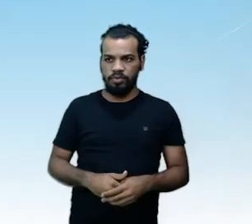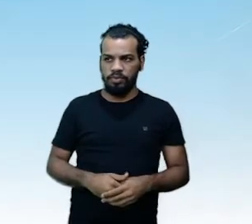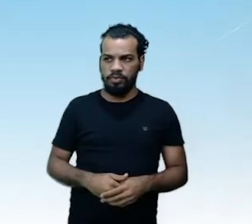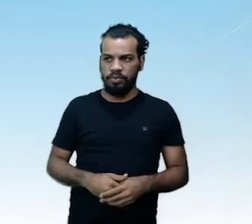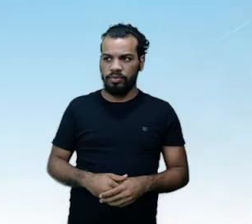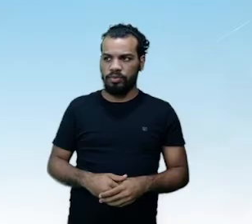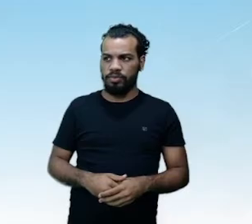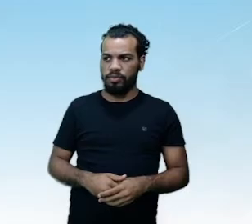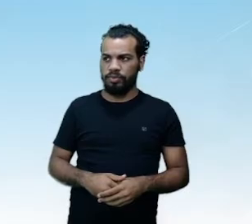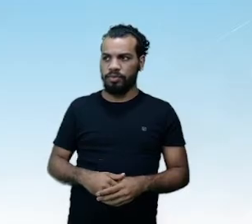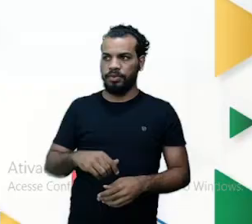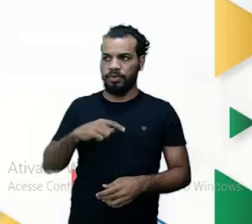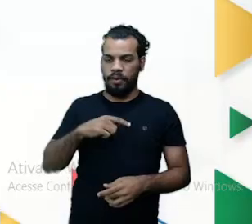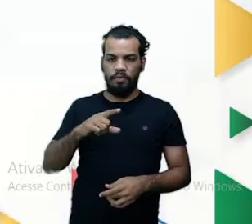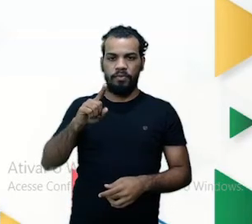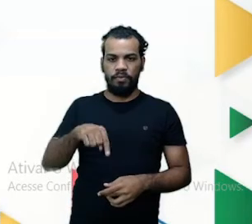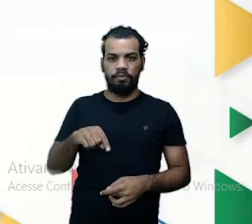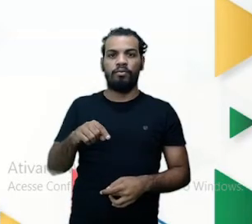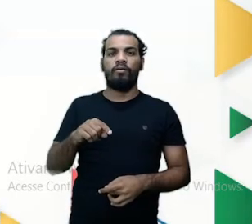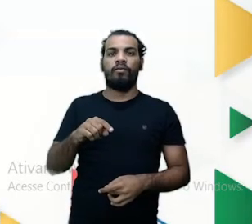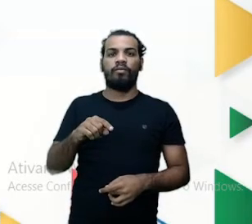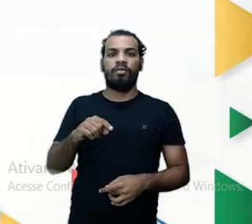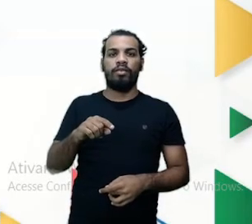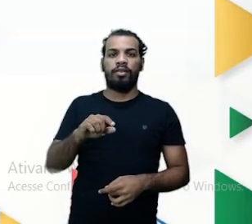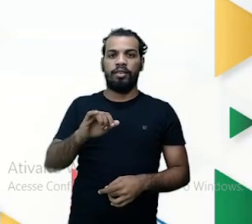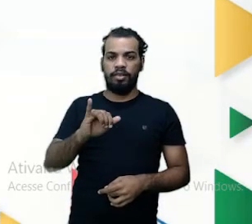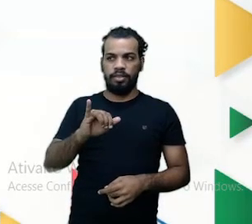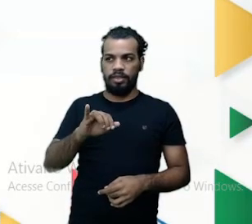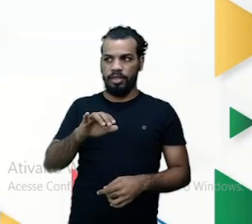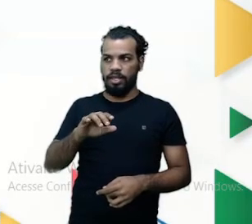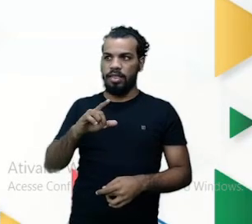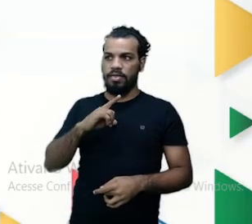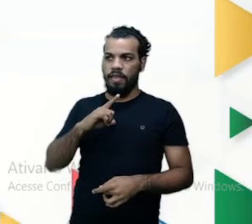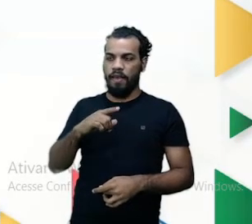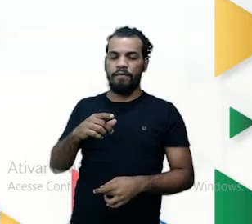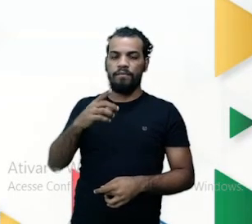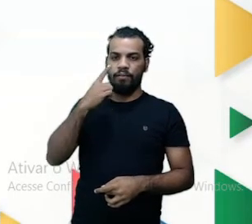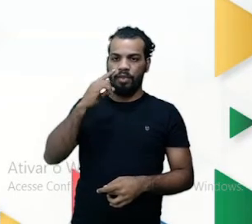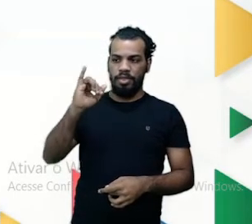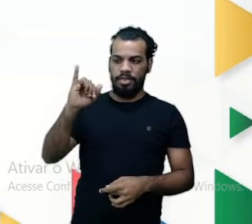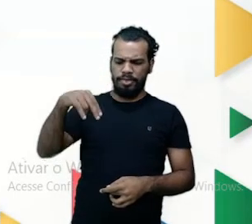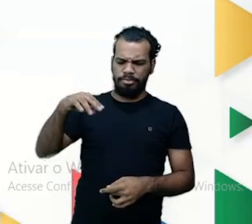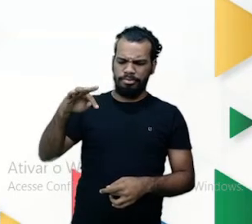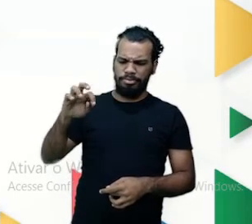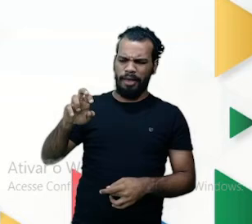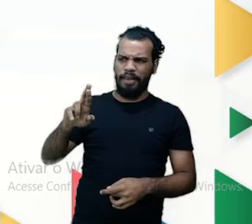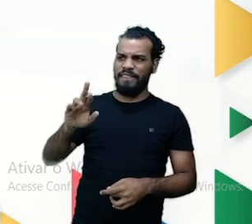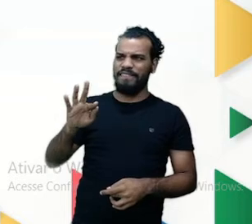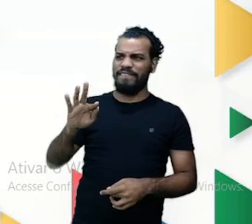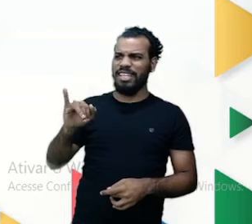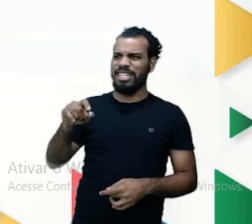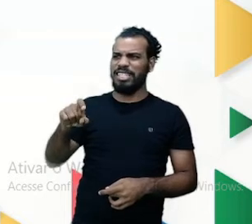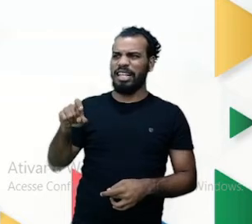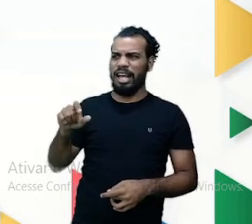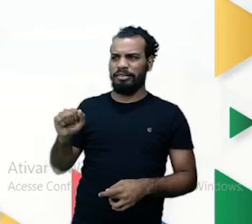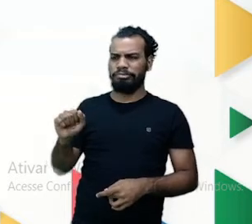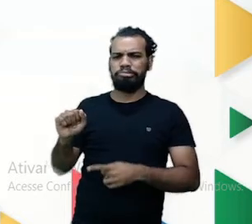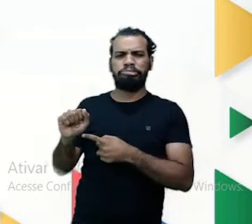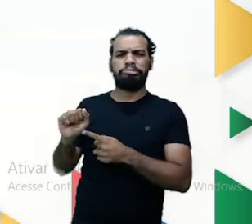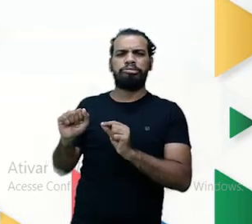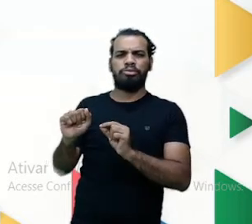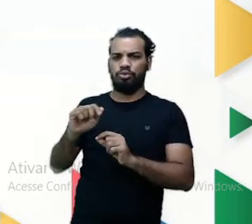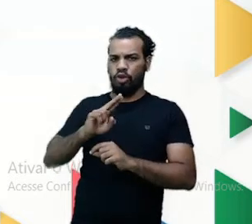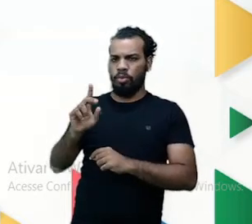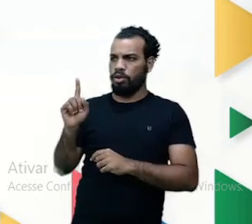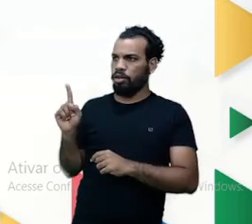gente tem a alavanca que é interfixa. Quando se fala da interfixa, eu vou falar do ponto de apoio que